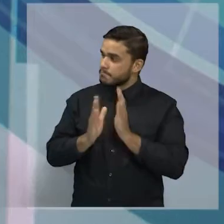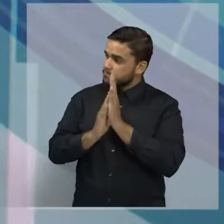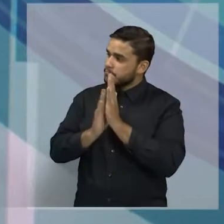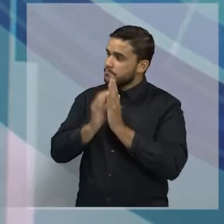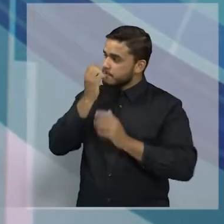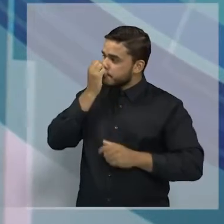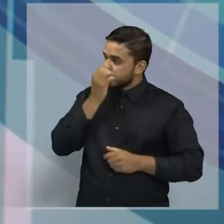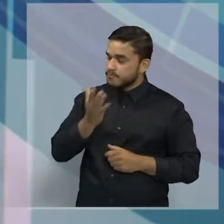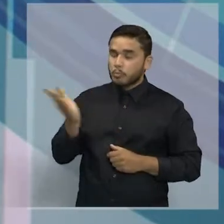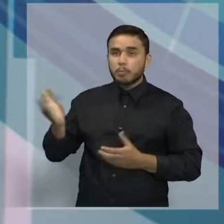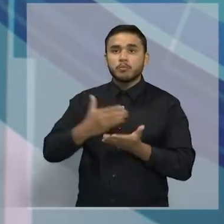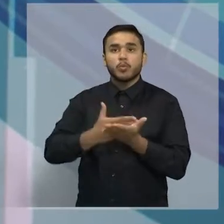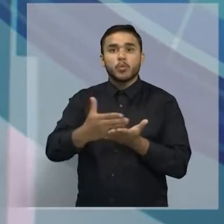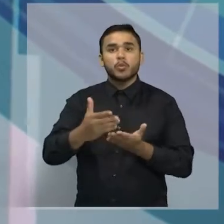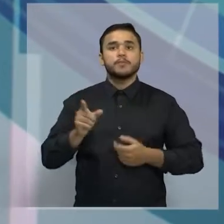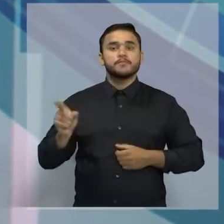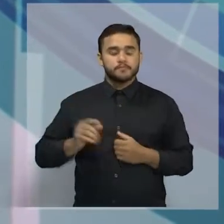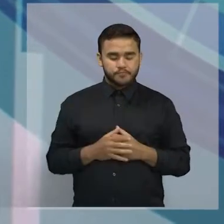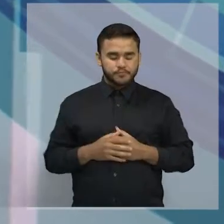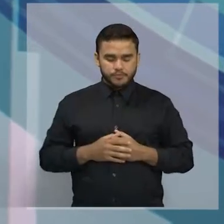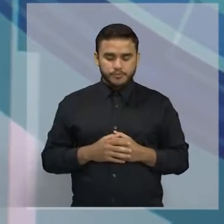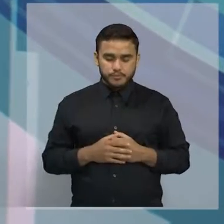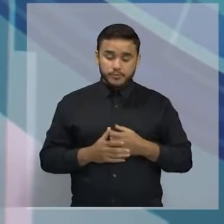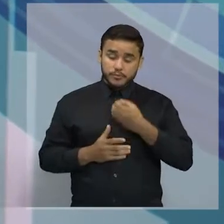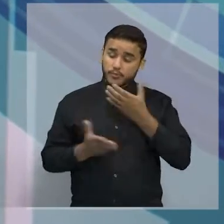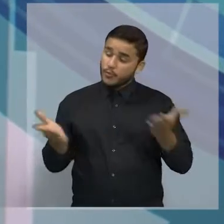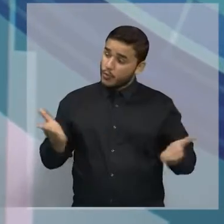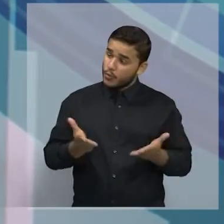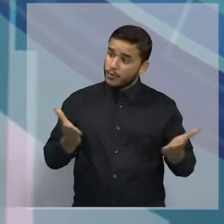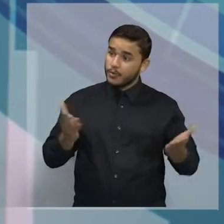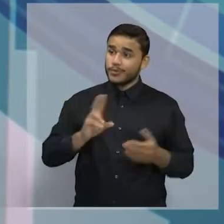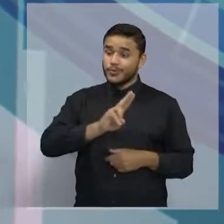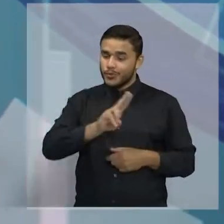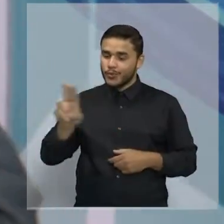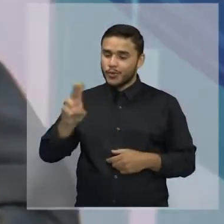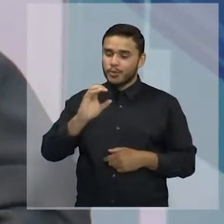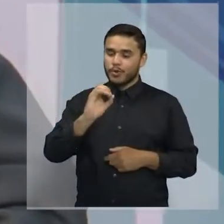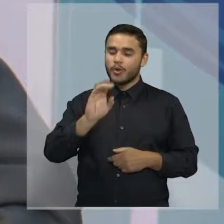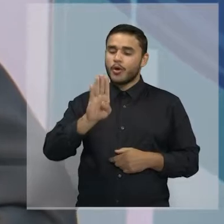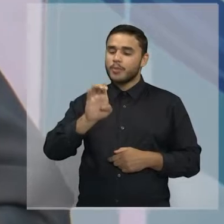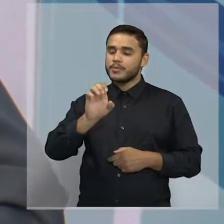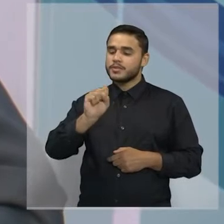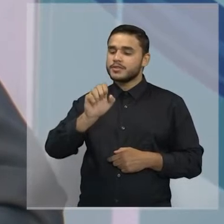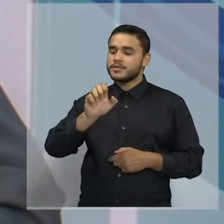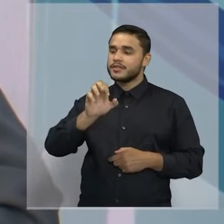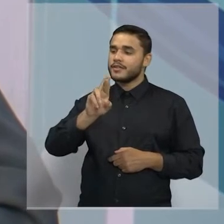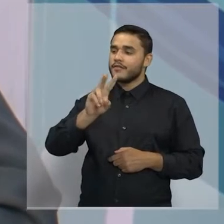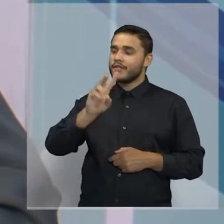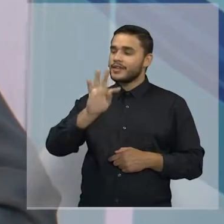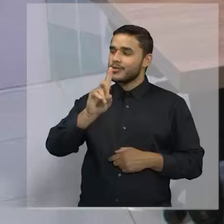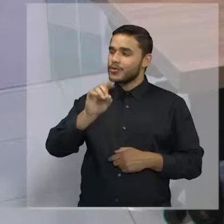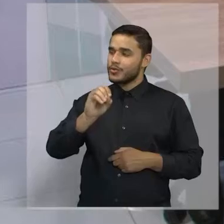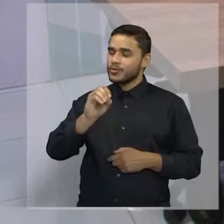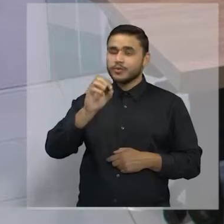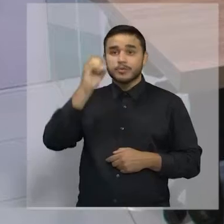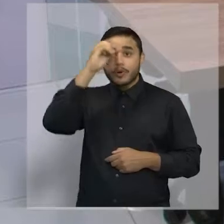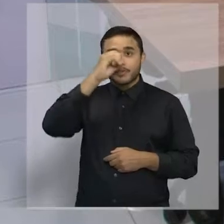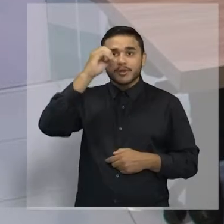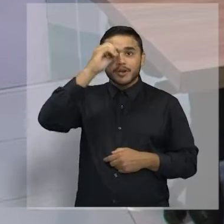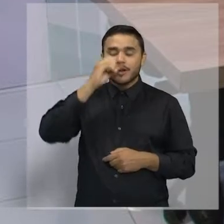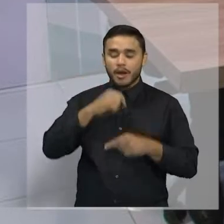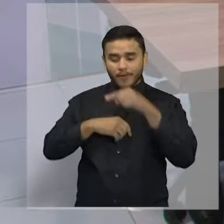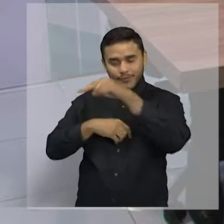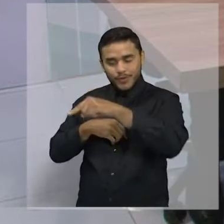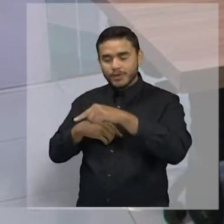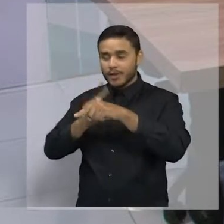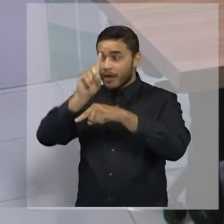pela iniciativa. Por coincidência, o programa aqui é Observatório, e lá é o Observatório do Federalismo Brasileiro. Mas